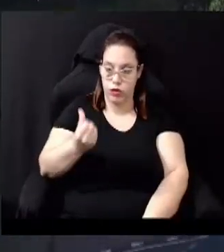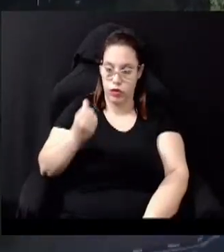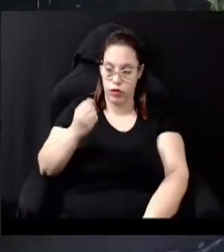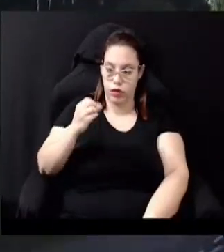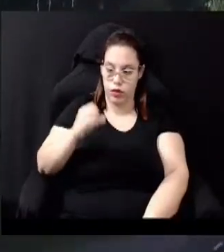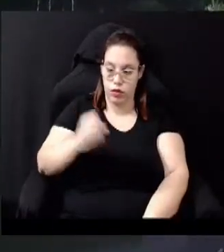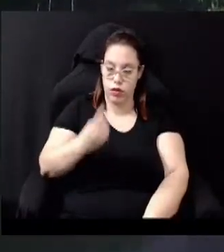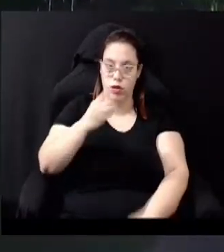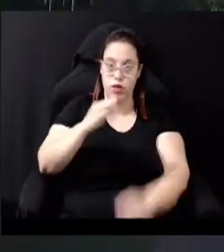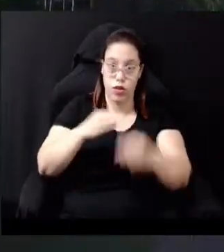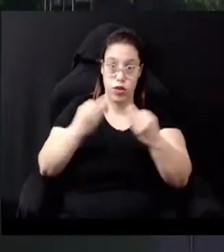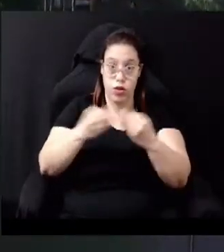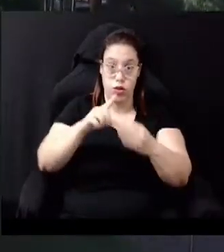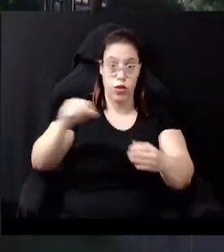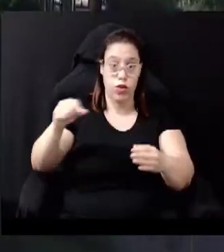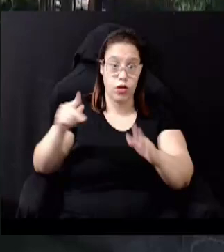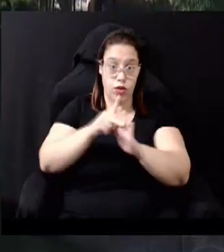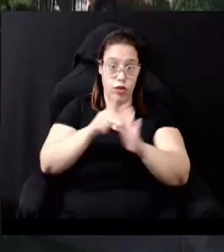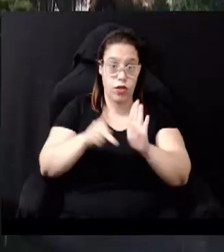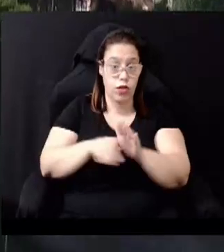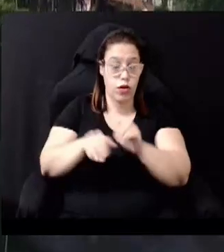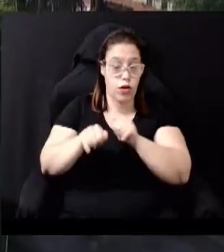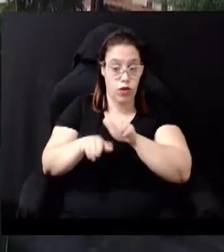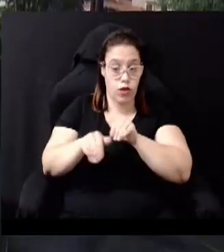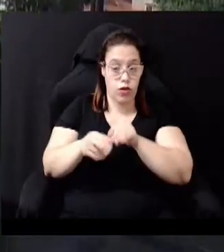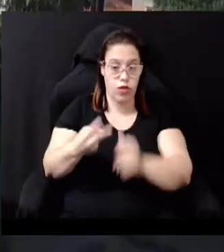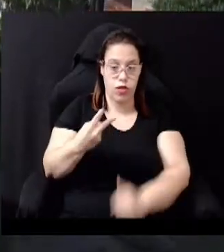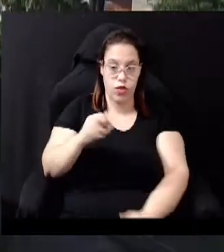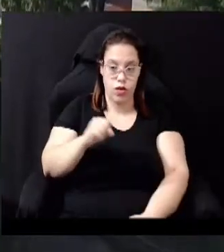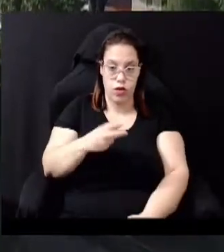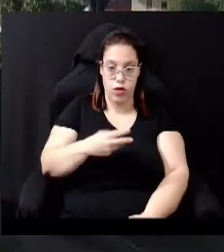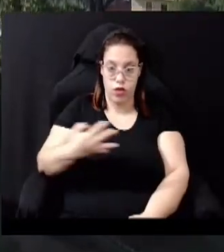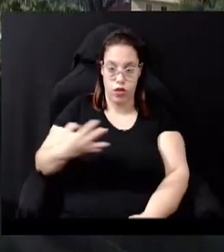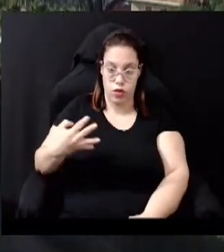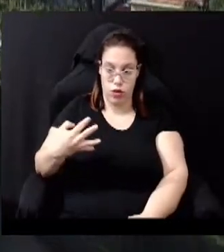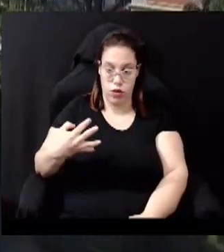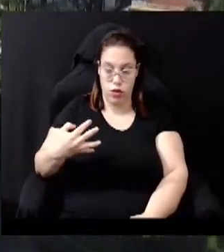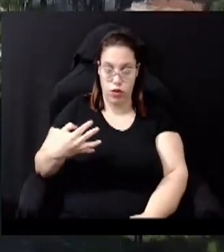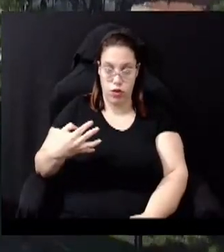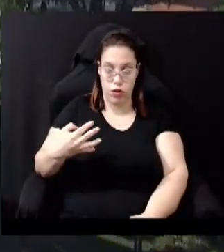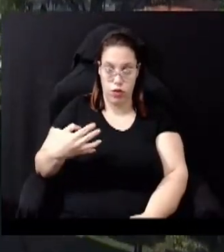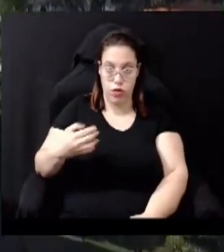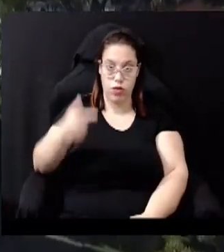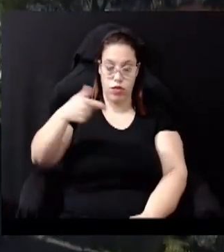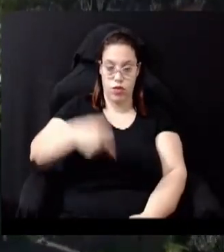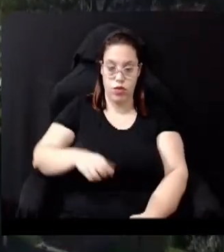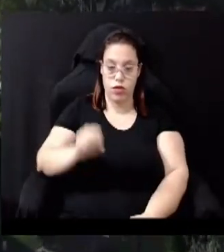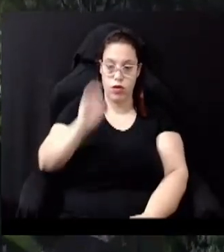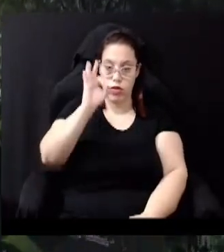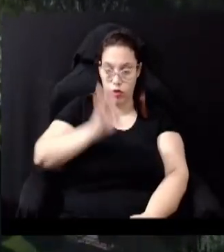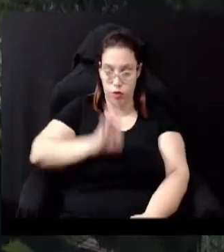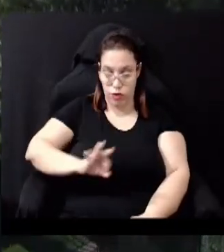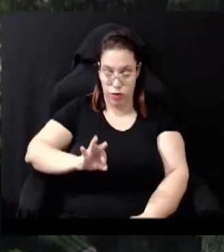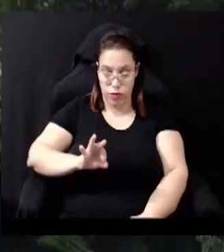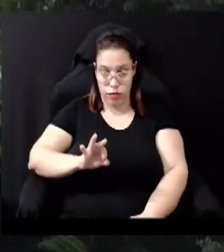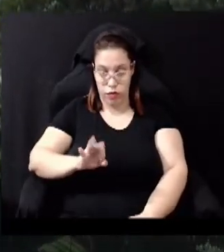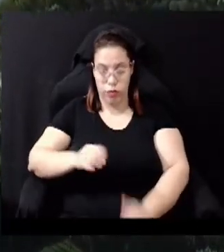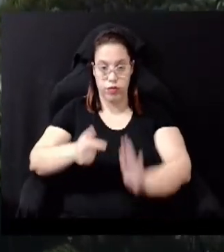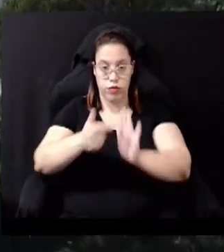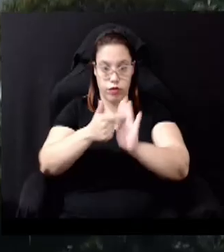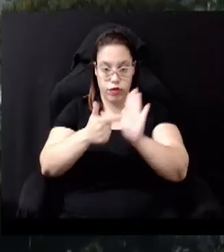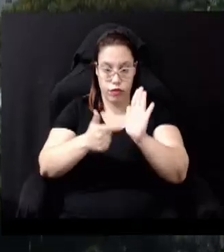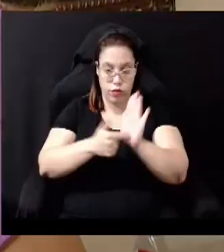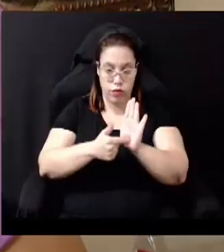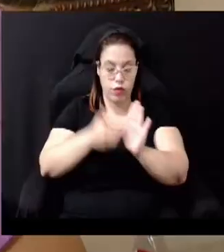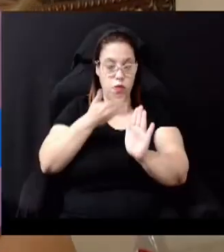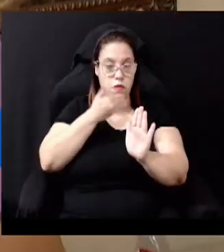famílias que deixaram o programa até setembro de 2024, 78% apresentaram melhoria